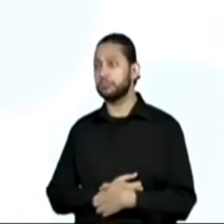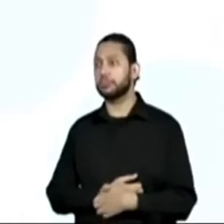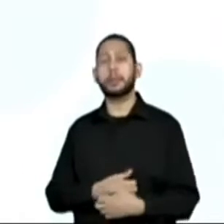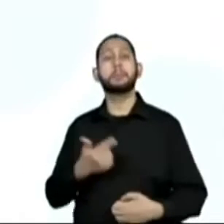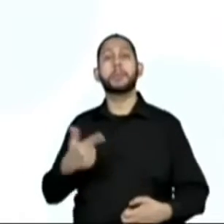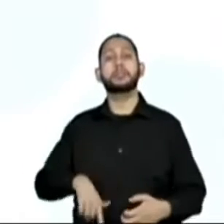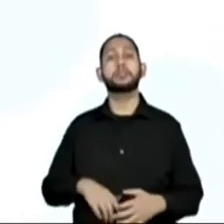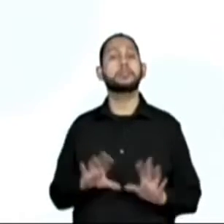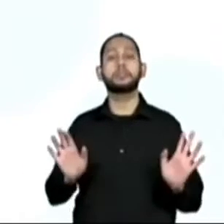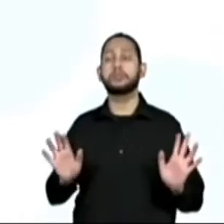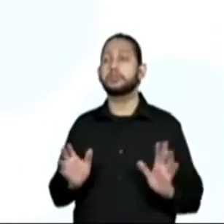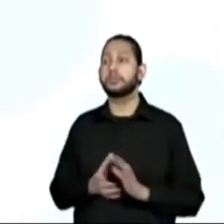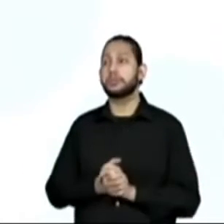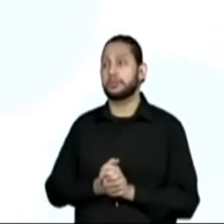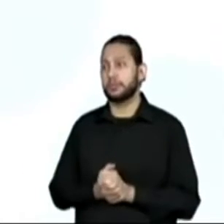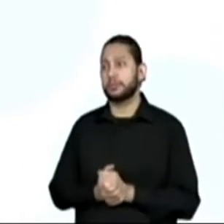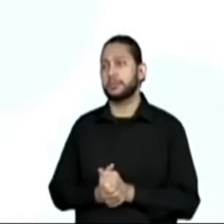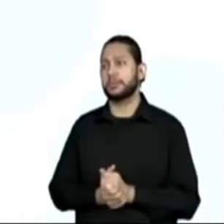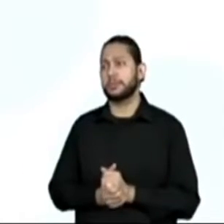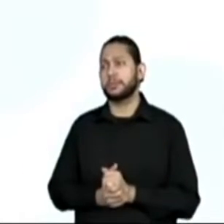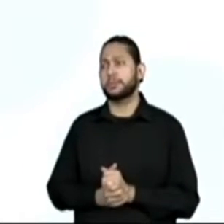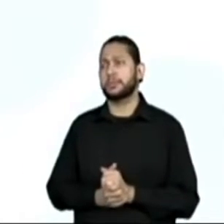Que mais?